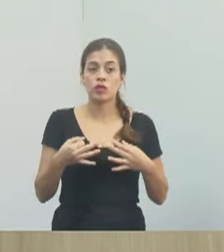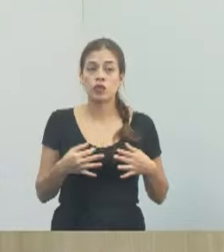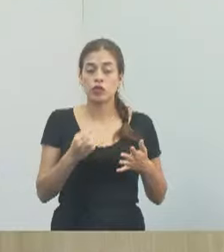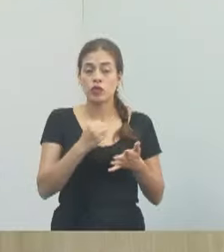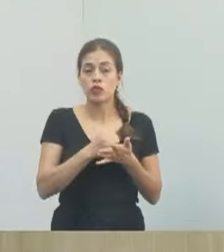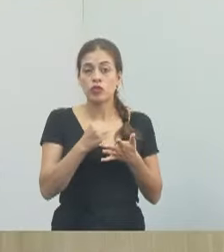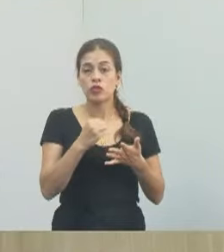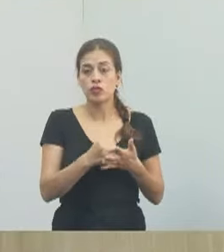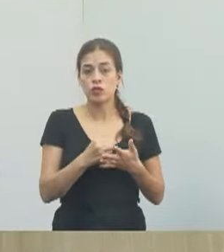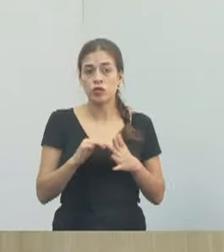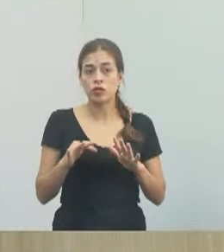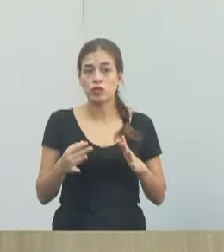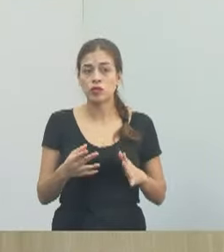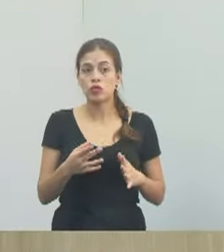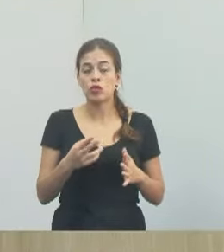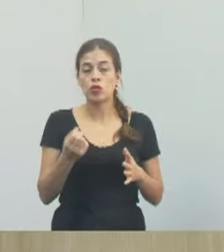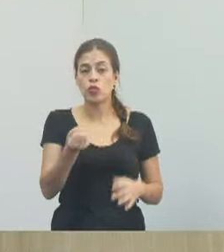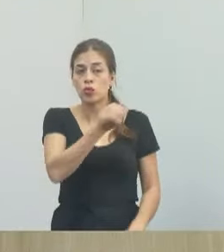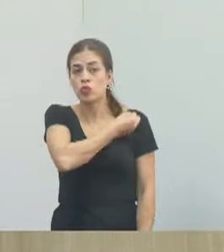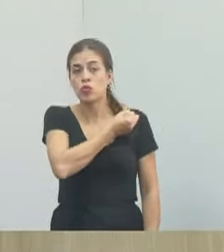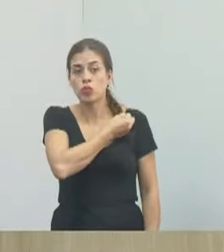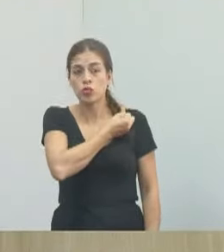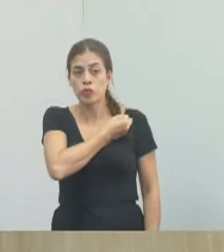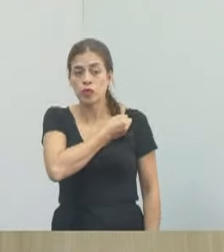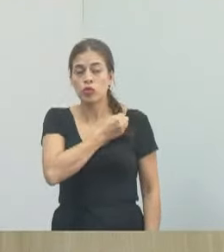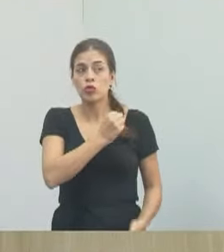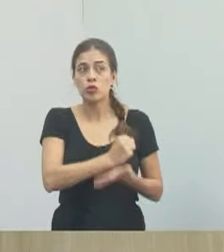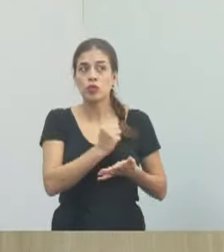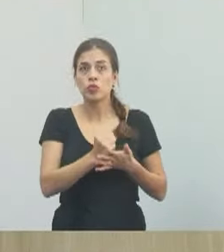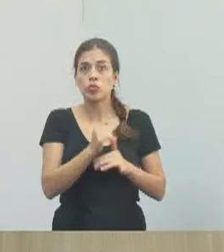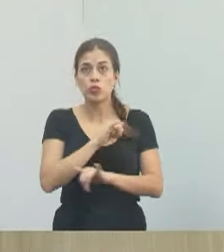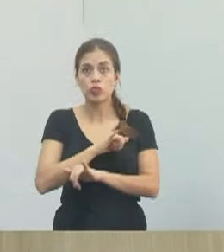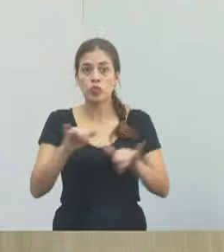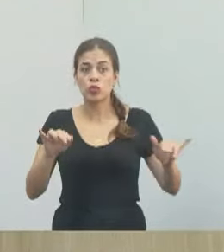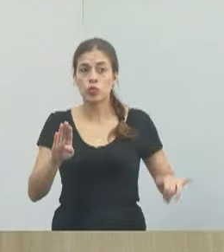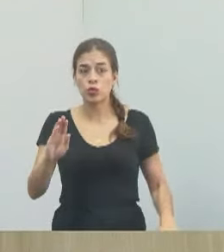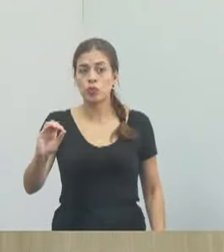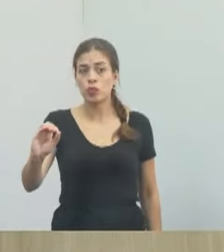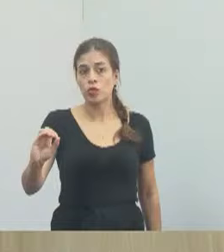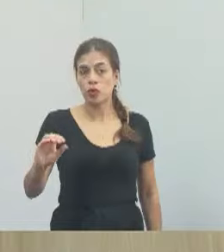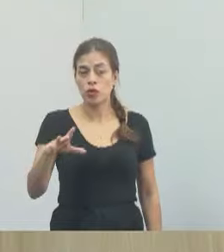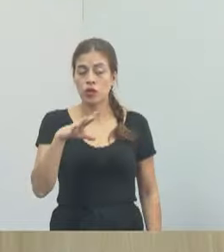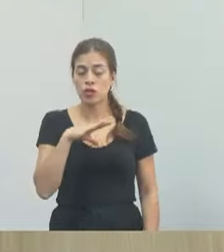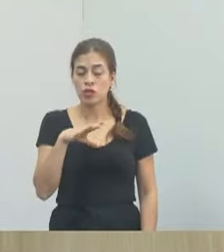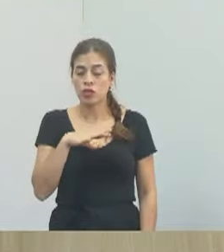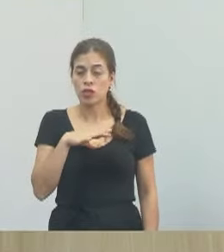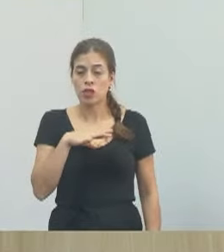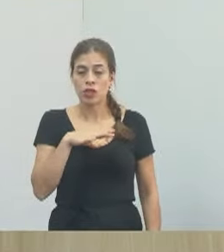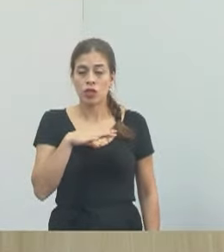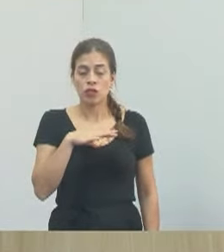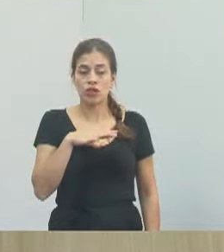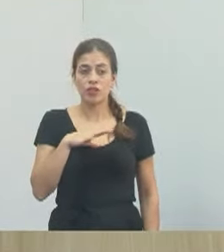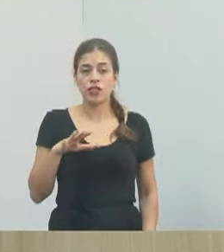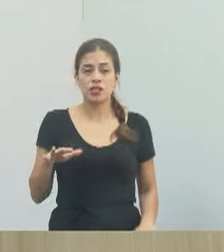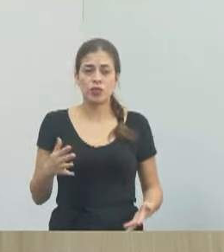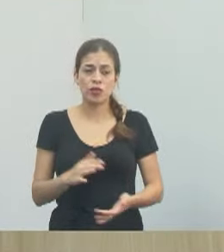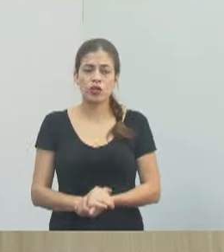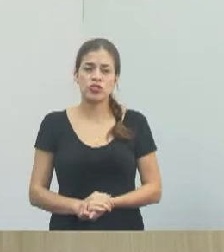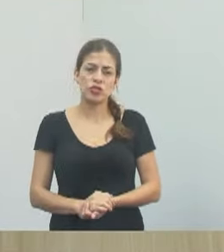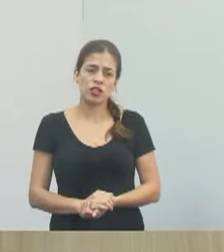contratação número do contrato e data de divulgação no boletim Oficial do Município